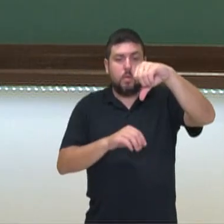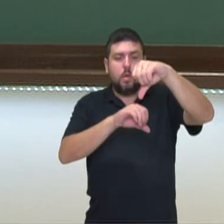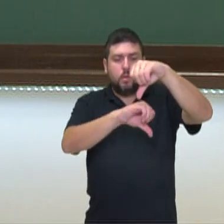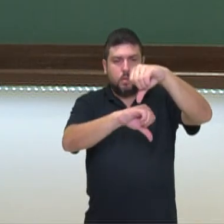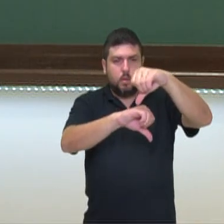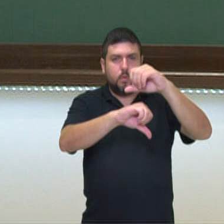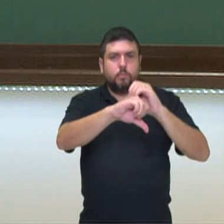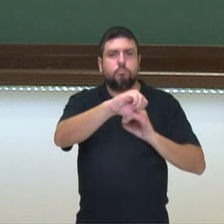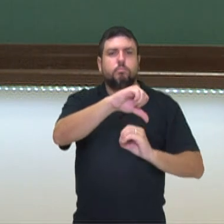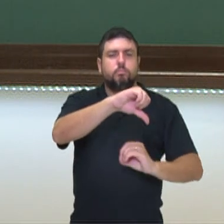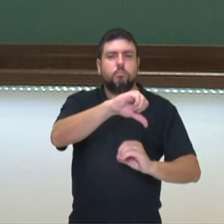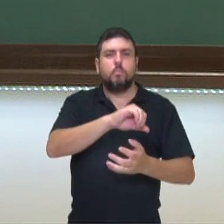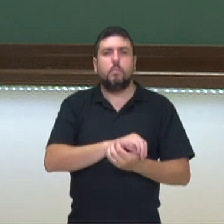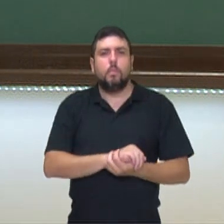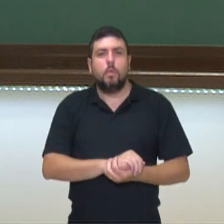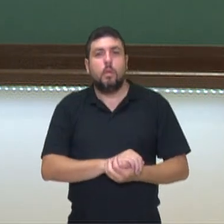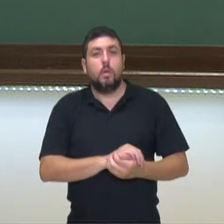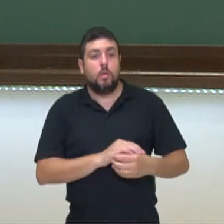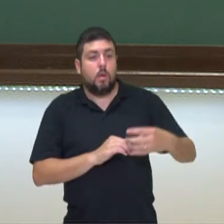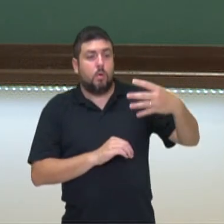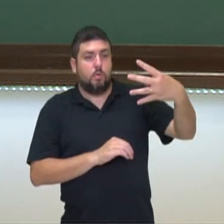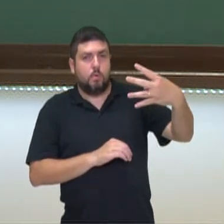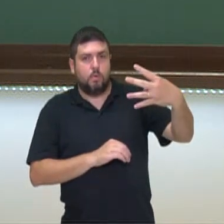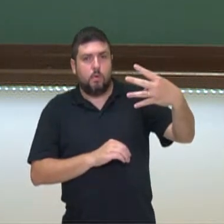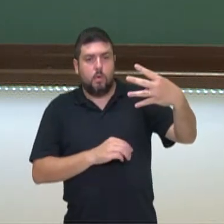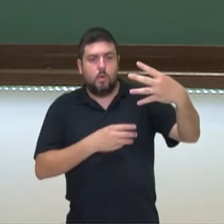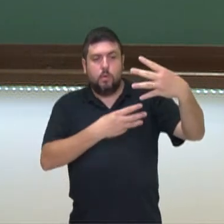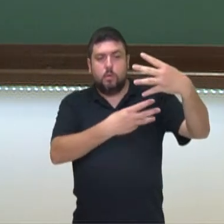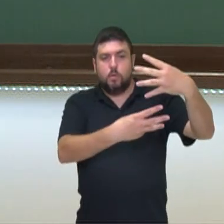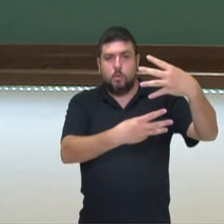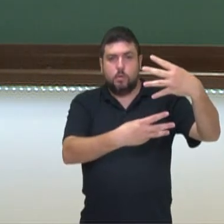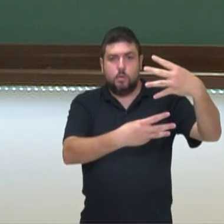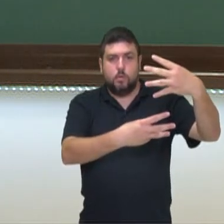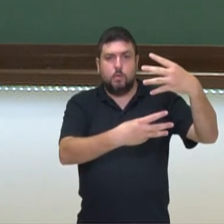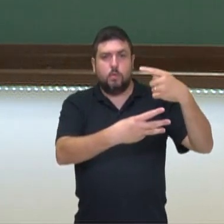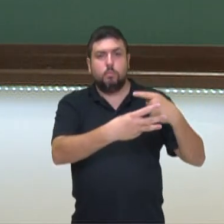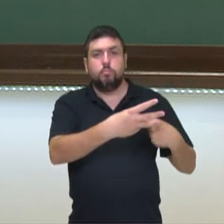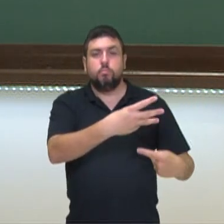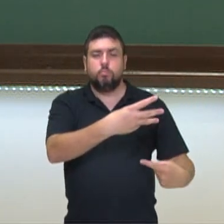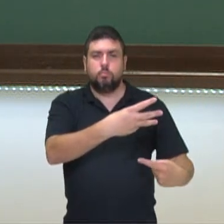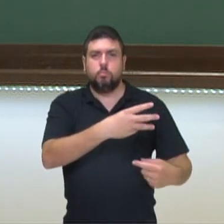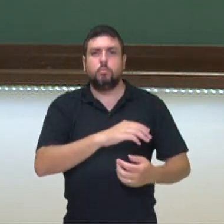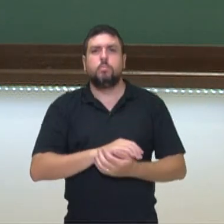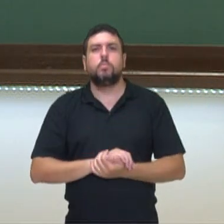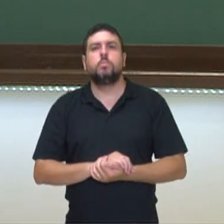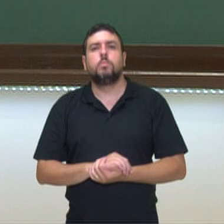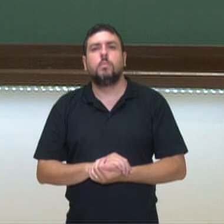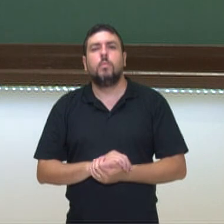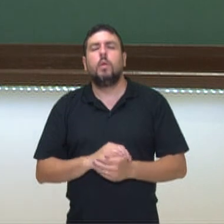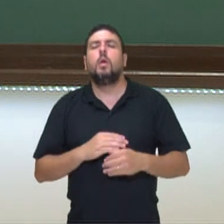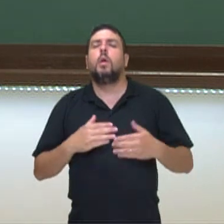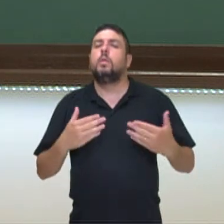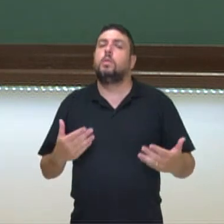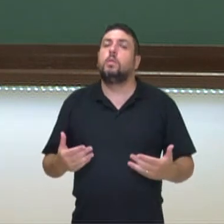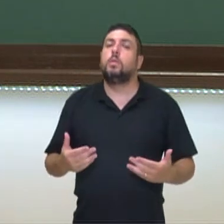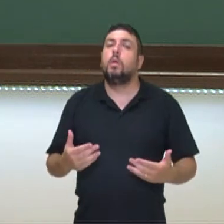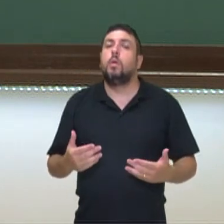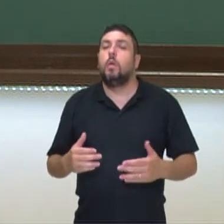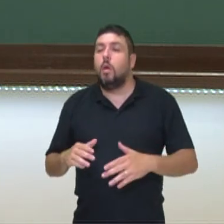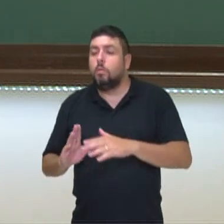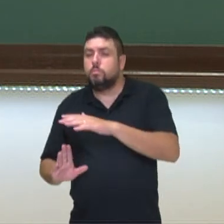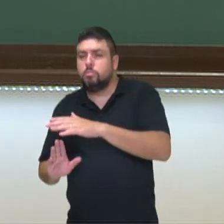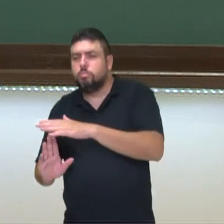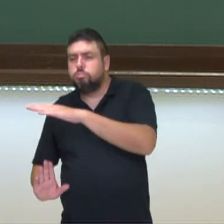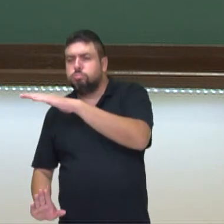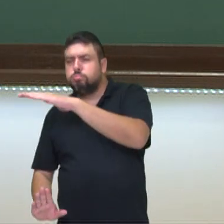9, 0. E se eu tenho 4, tiro 3, fica 1. Então, quantos tijolos faltam para eu